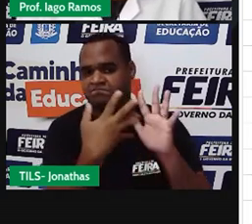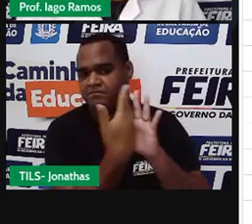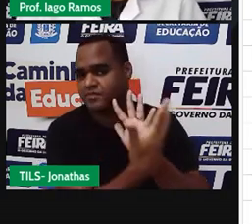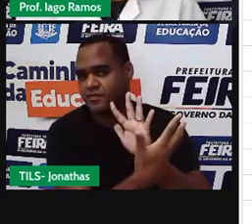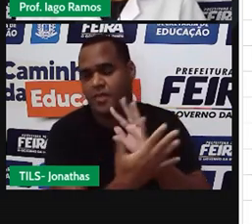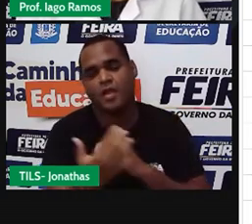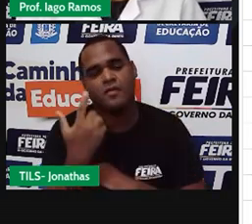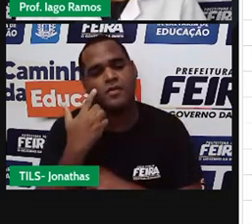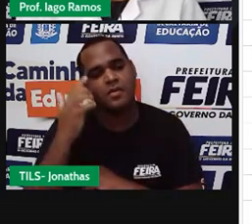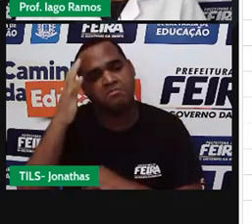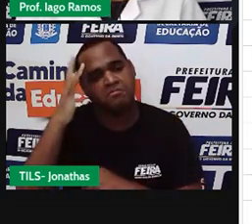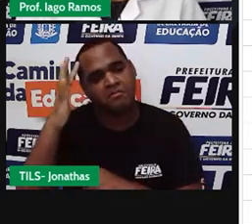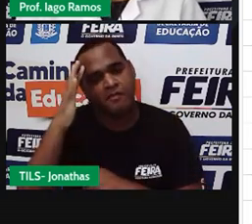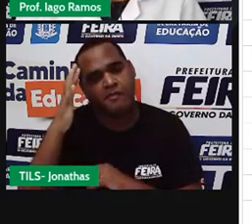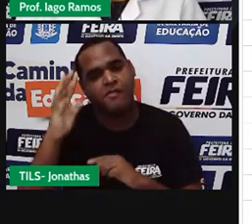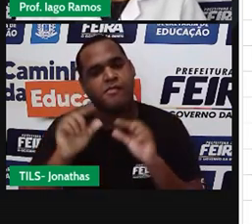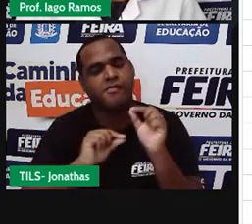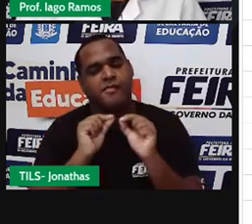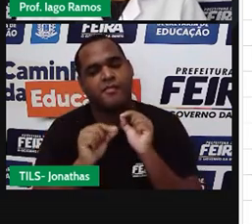o